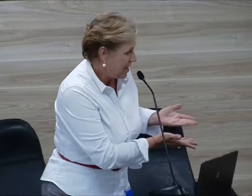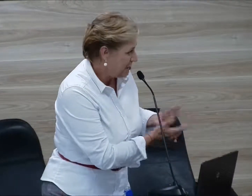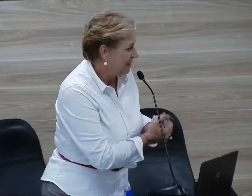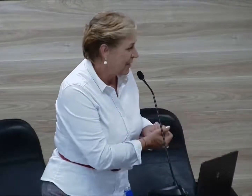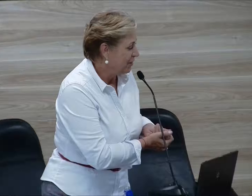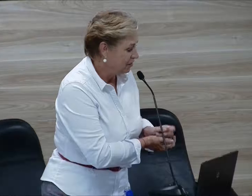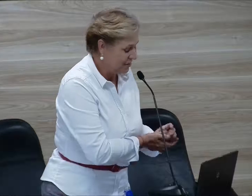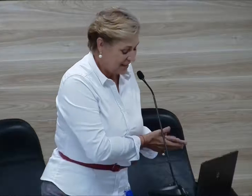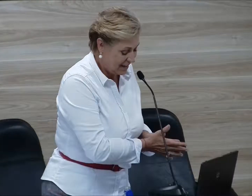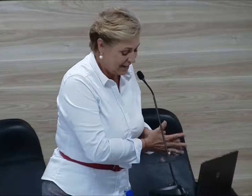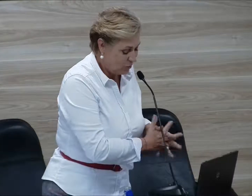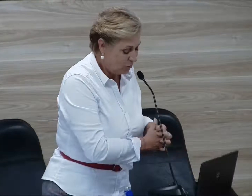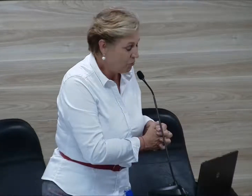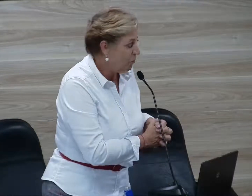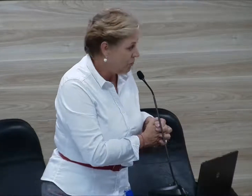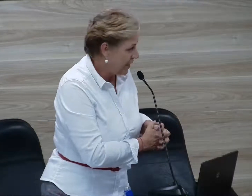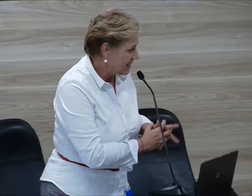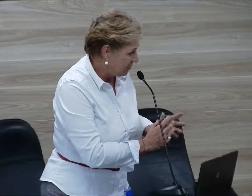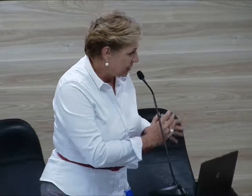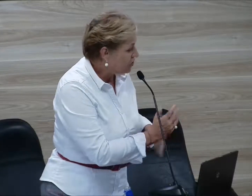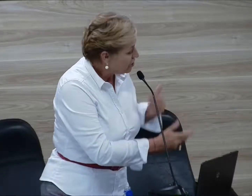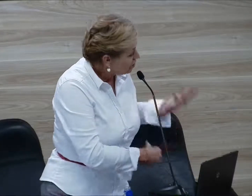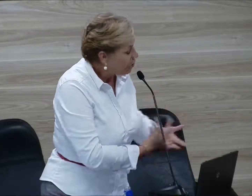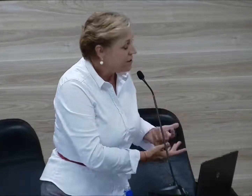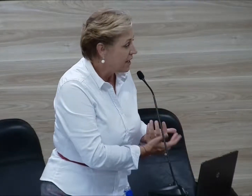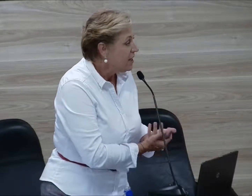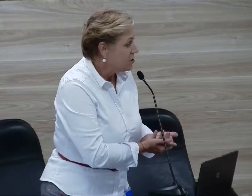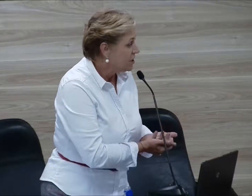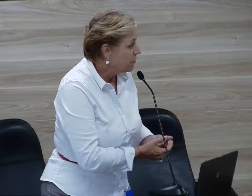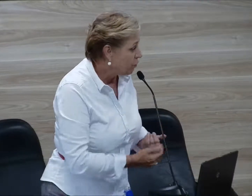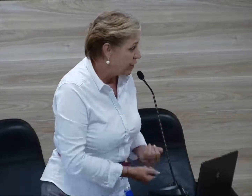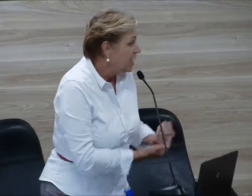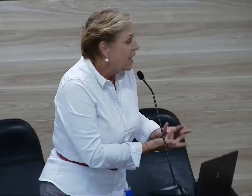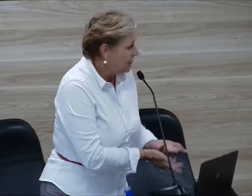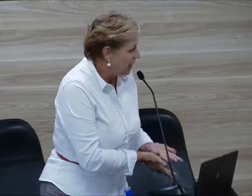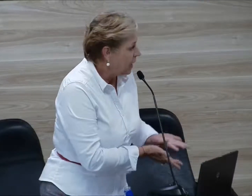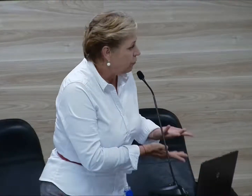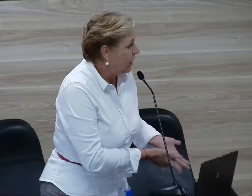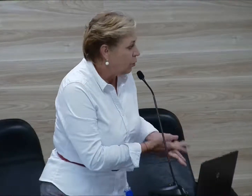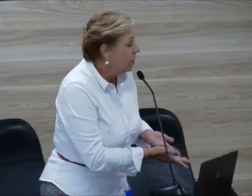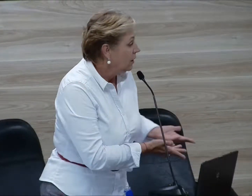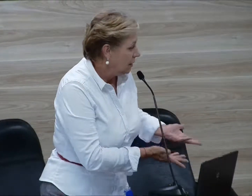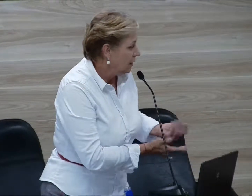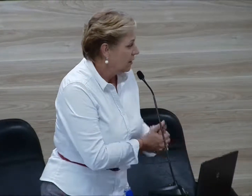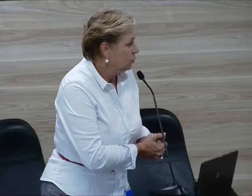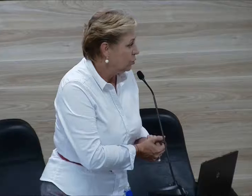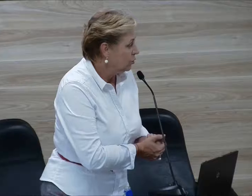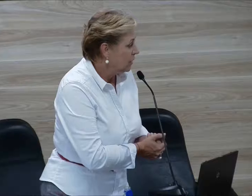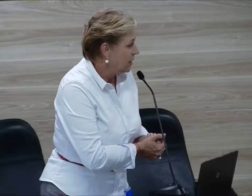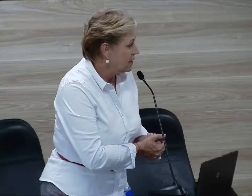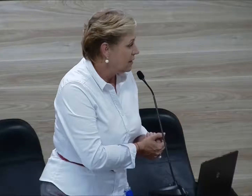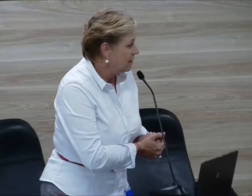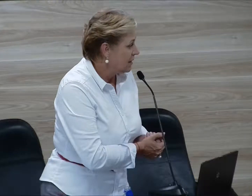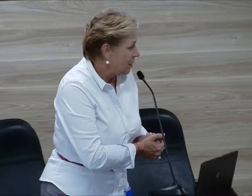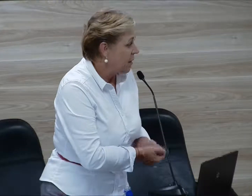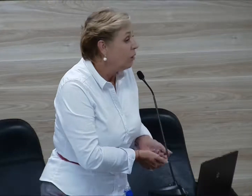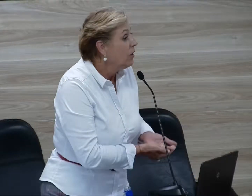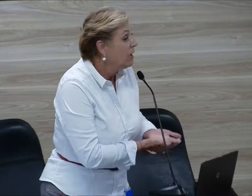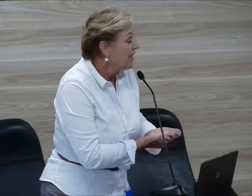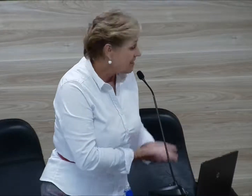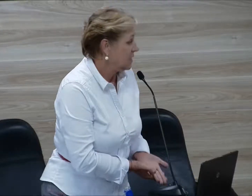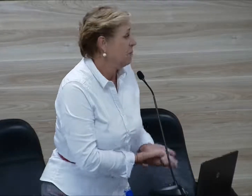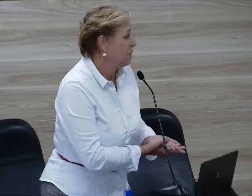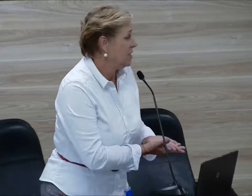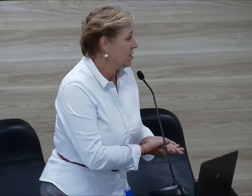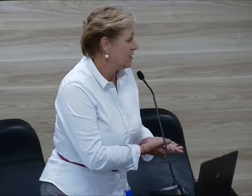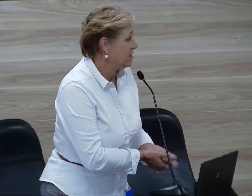esse projeto, que eu tenho o conhecimento, a gente possa desenvolver e agregar valor em todo esse trabalho,